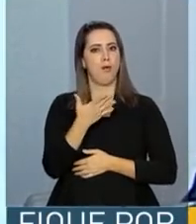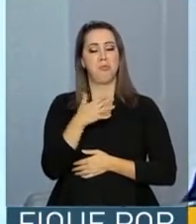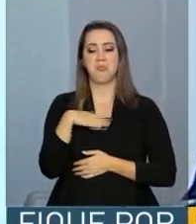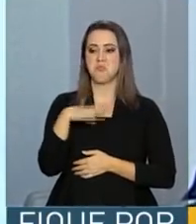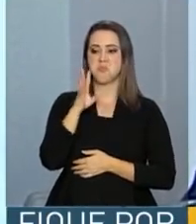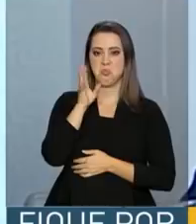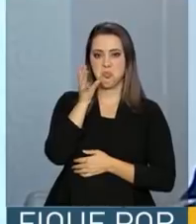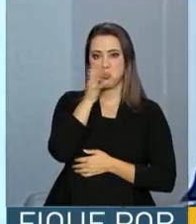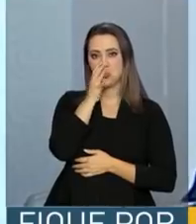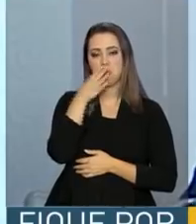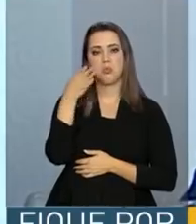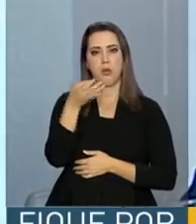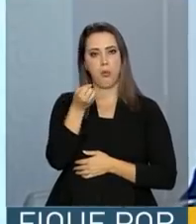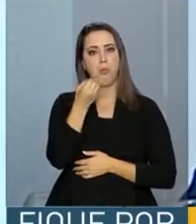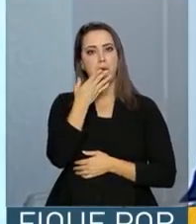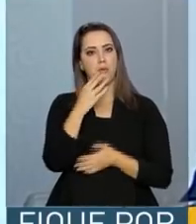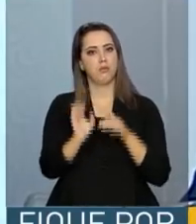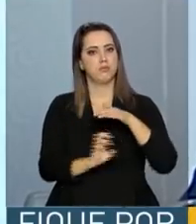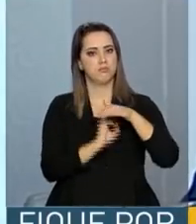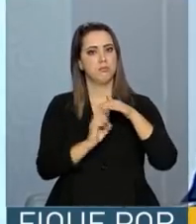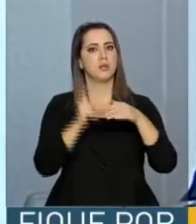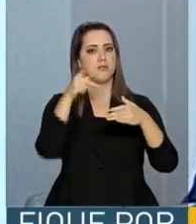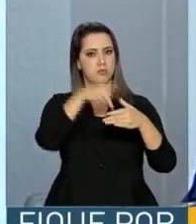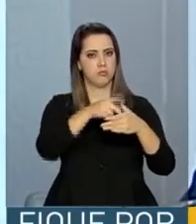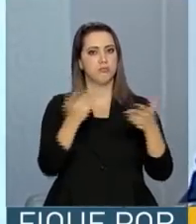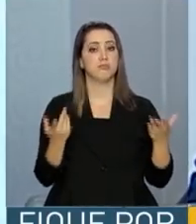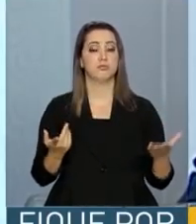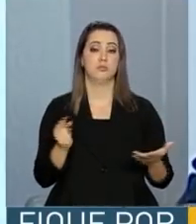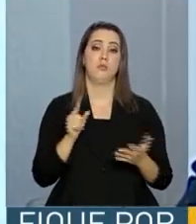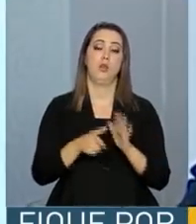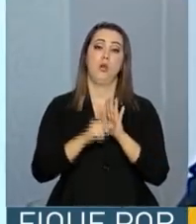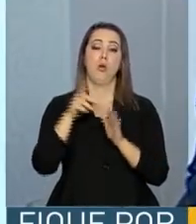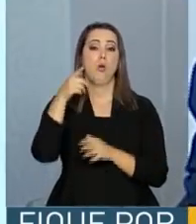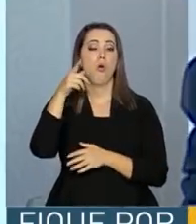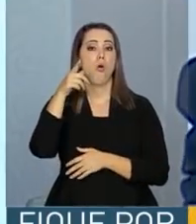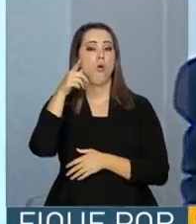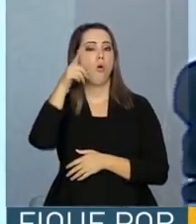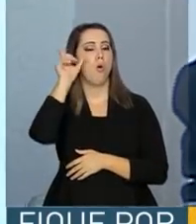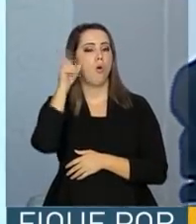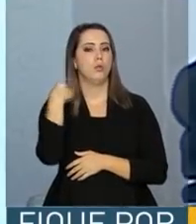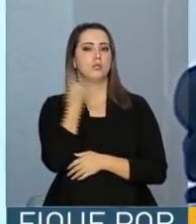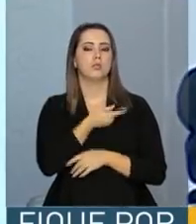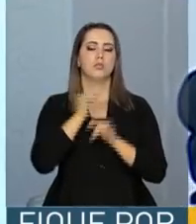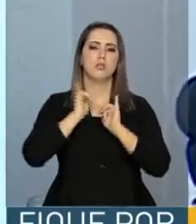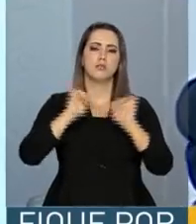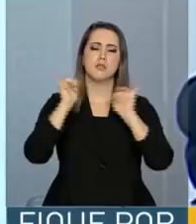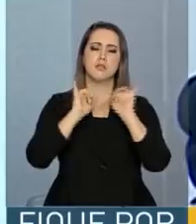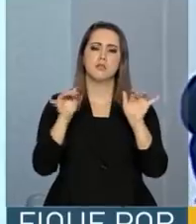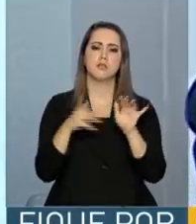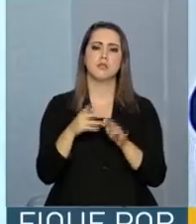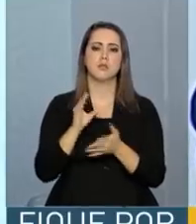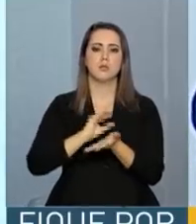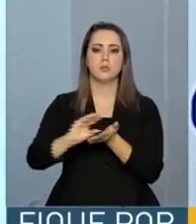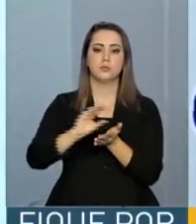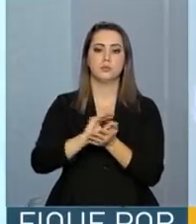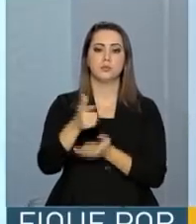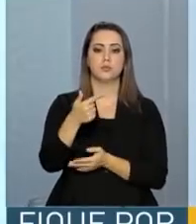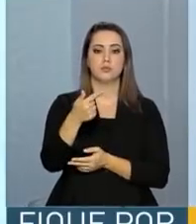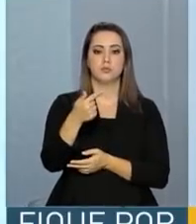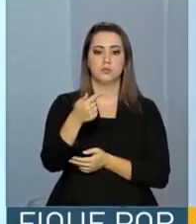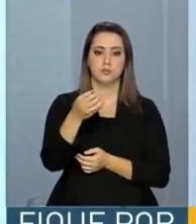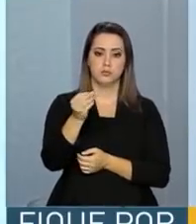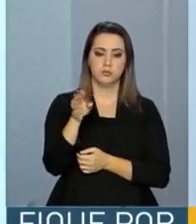lançávamos num projeto da petrobras que vai ver é investir cerca de 70 bilhões ou coisa parecida